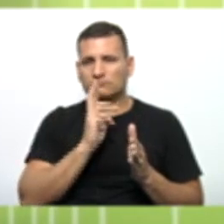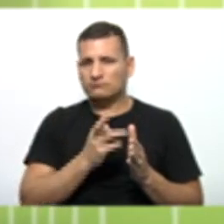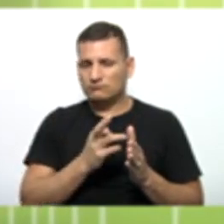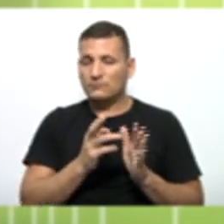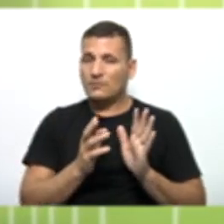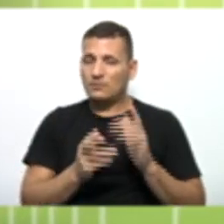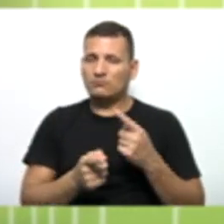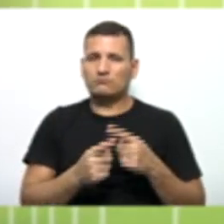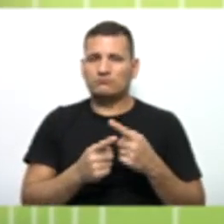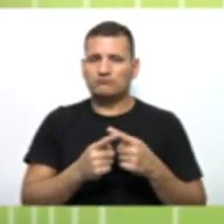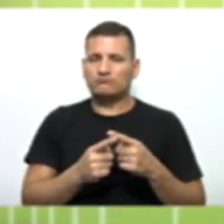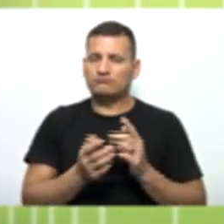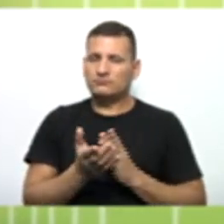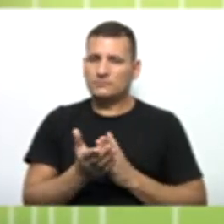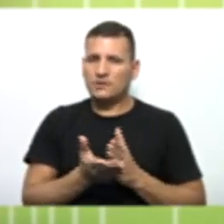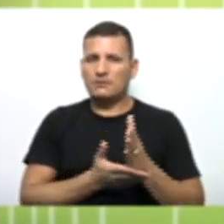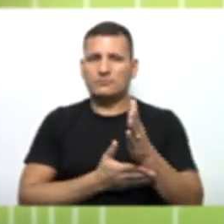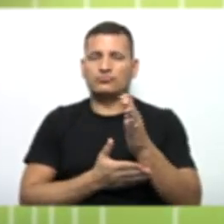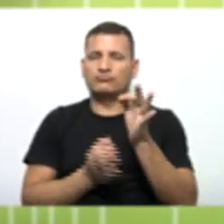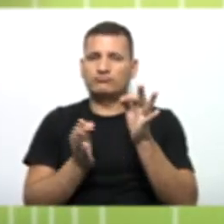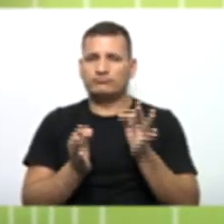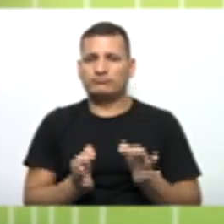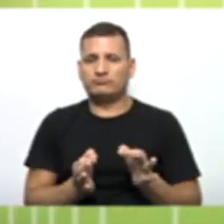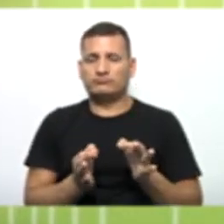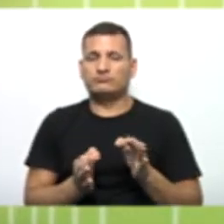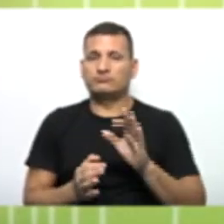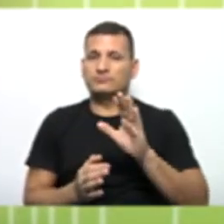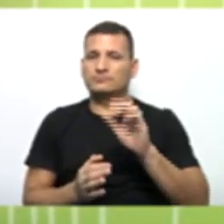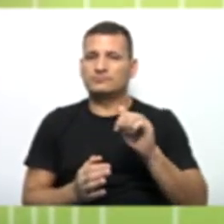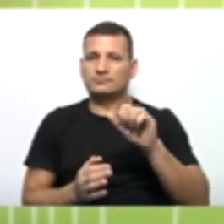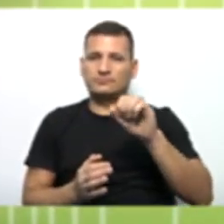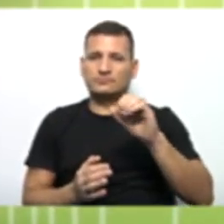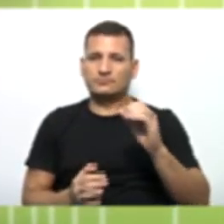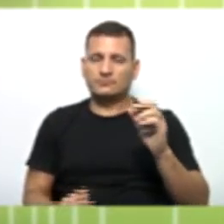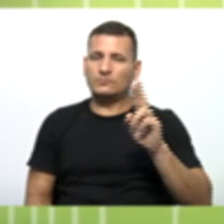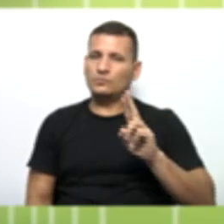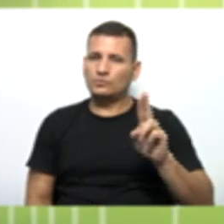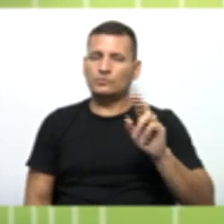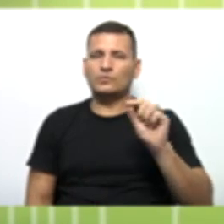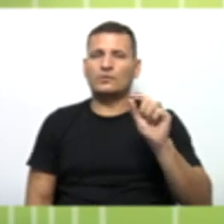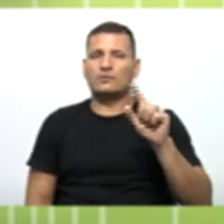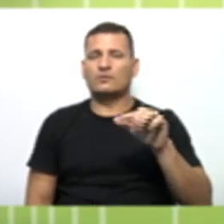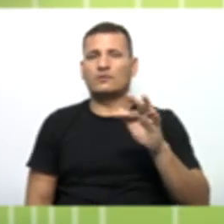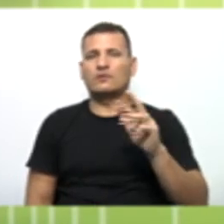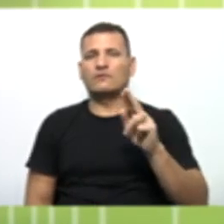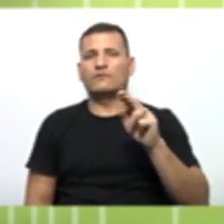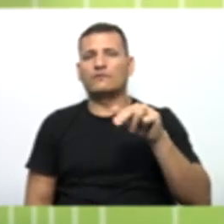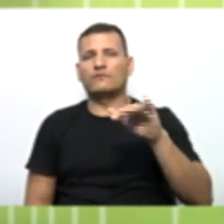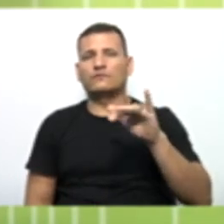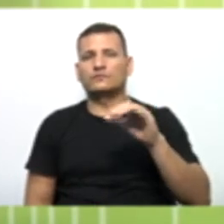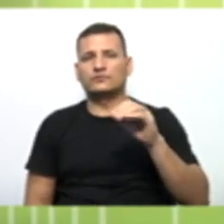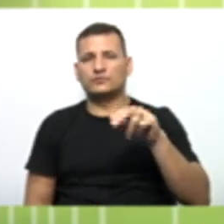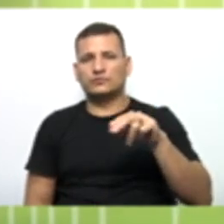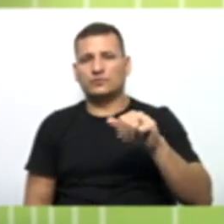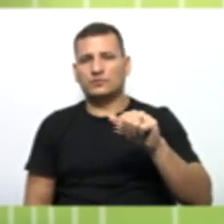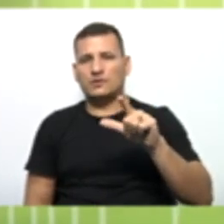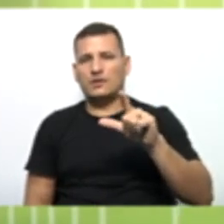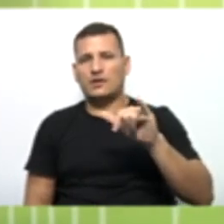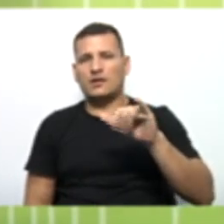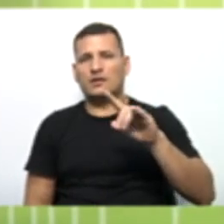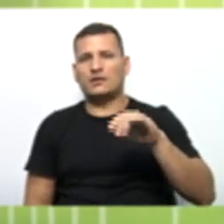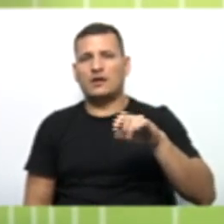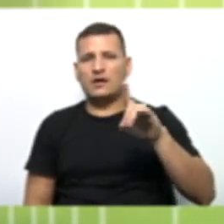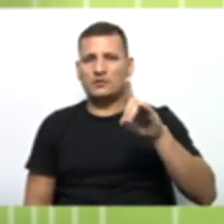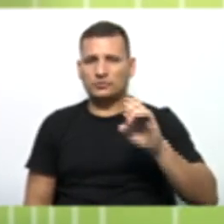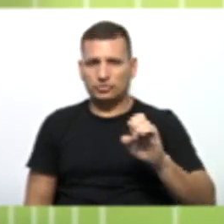já está no caminho correto. Gente, caso de uso, a gente não tem que falar das funcionalidades. Quando eu falar assim, ó, vou montar o meu caso